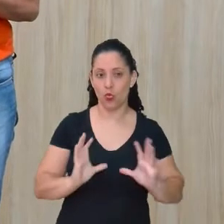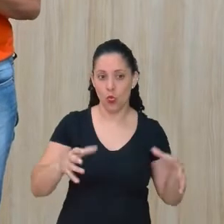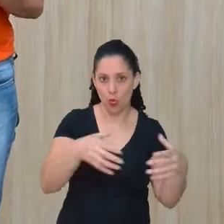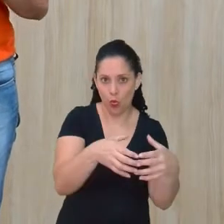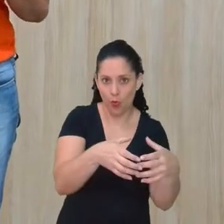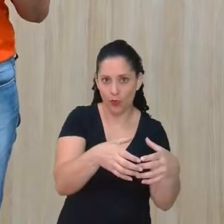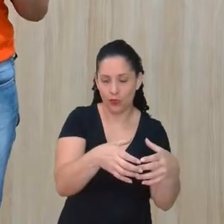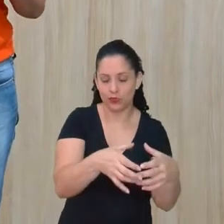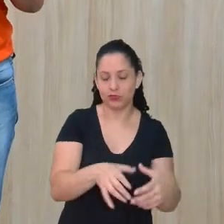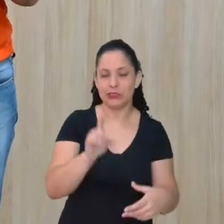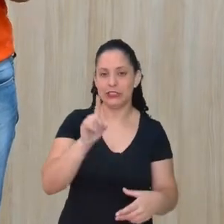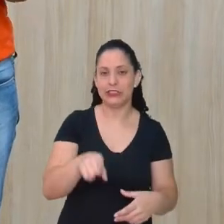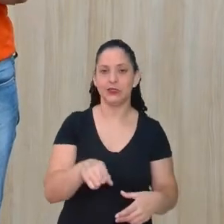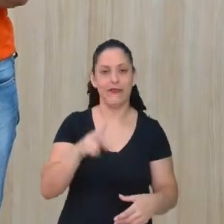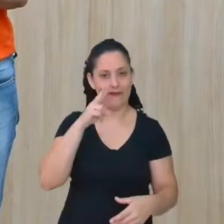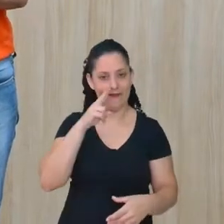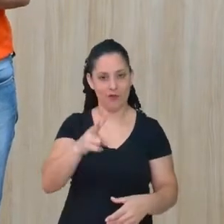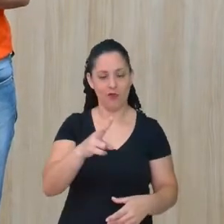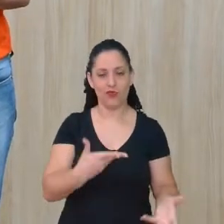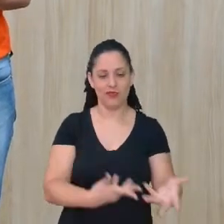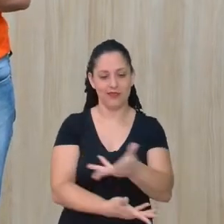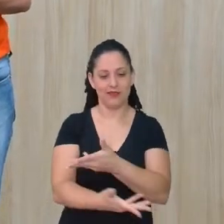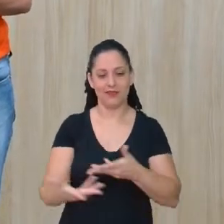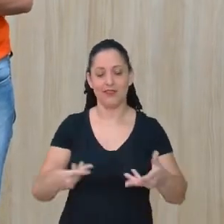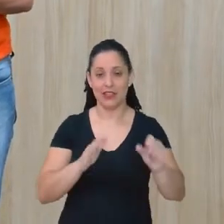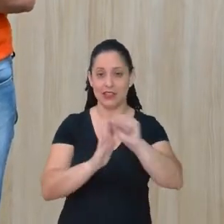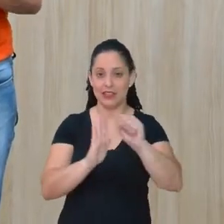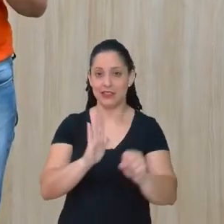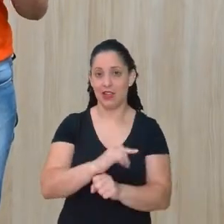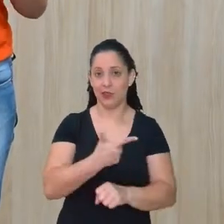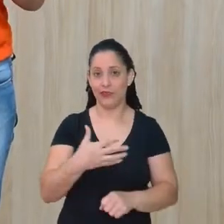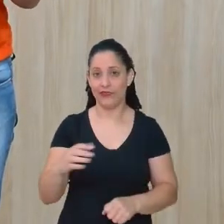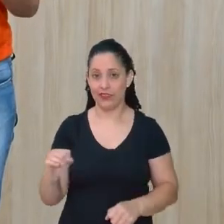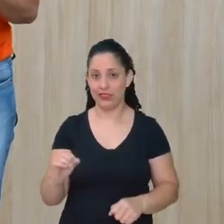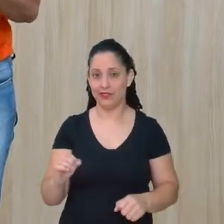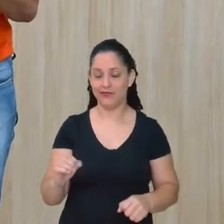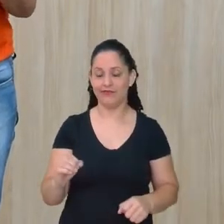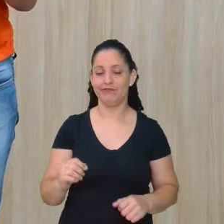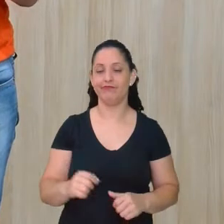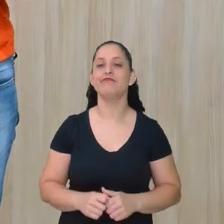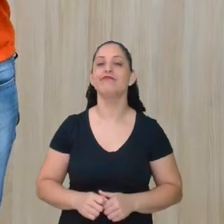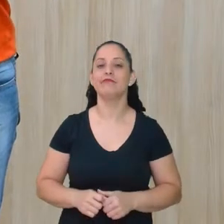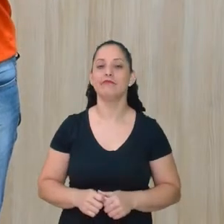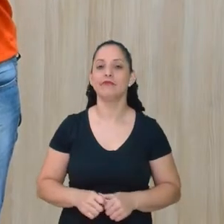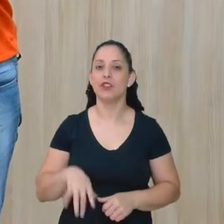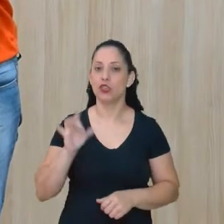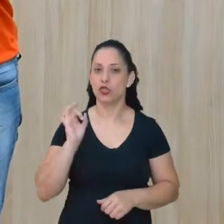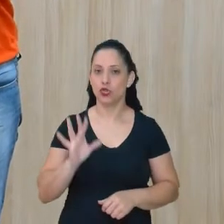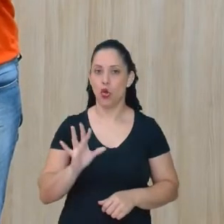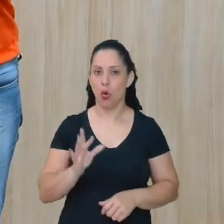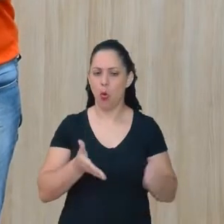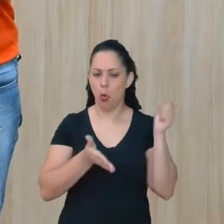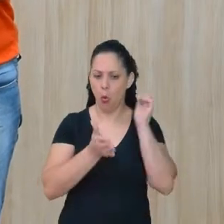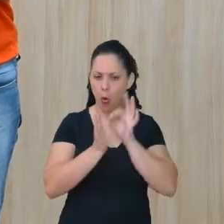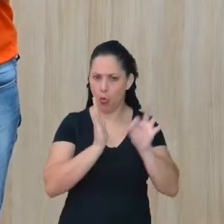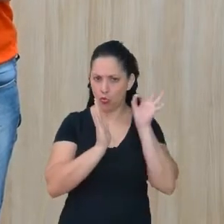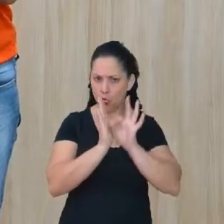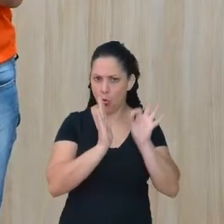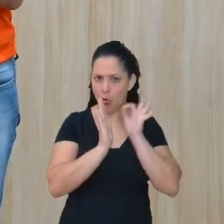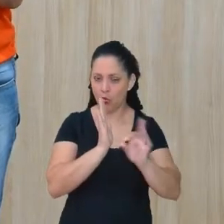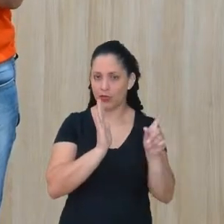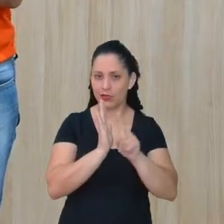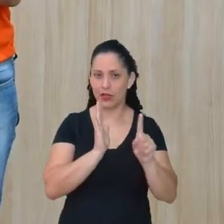coletivo, tornou-se muito forte a partir do século XX, né, que vai além da figura do autor, que no passado era